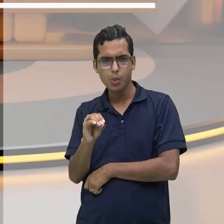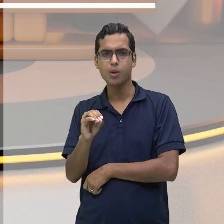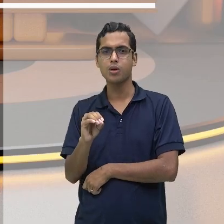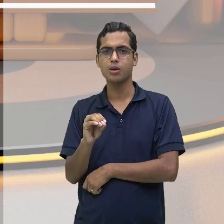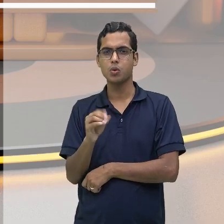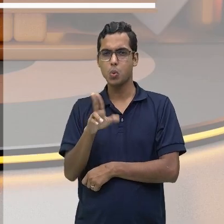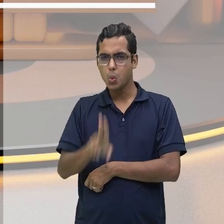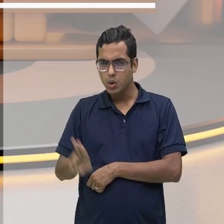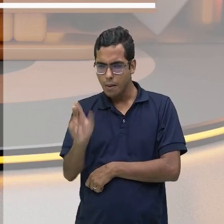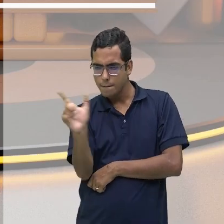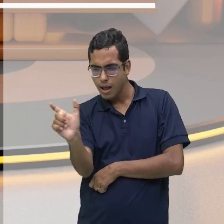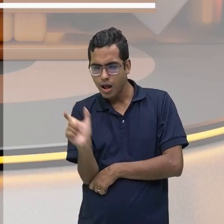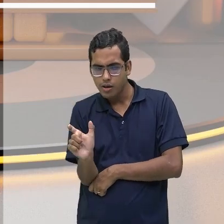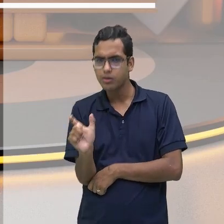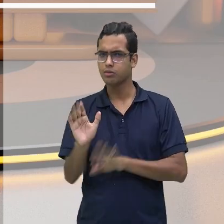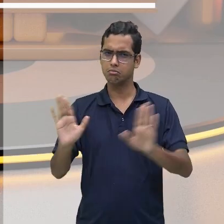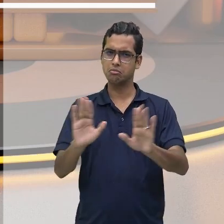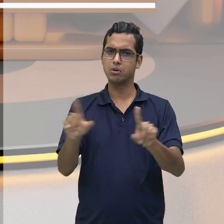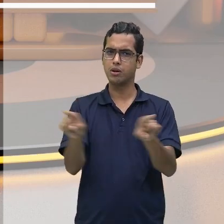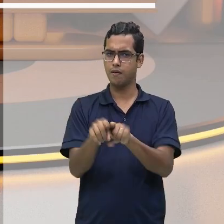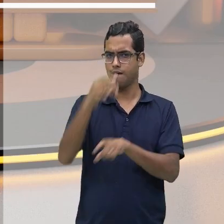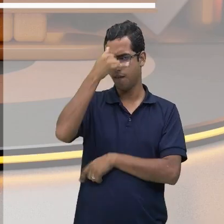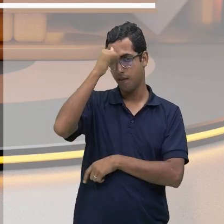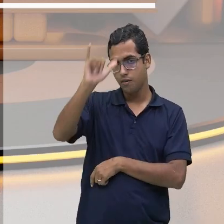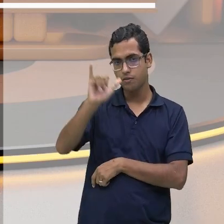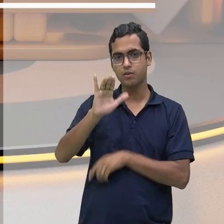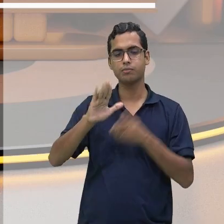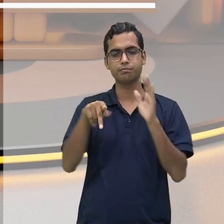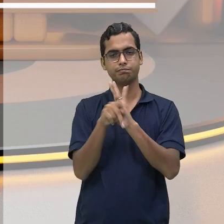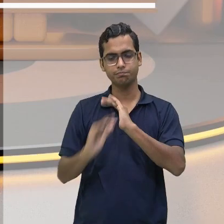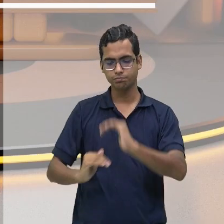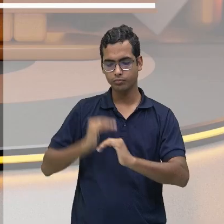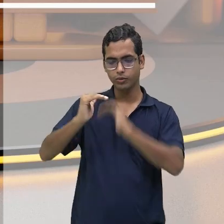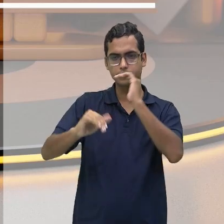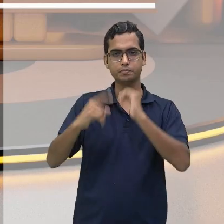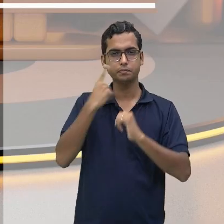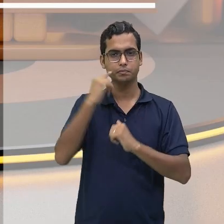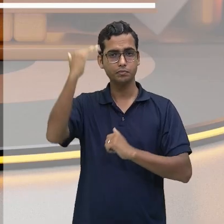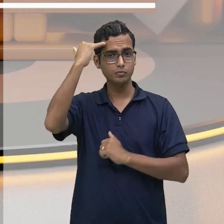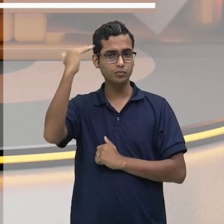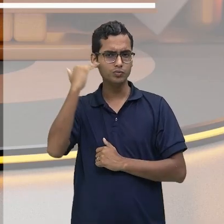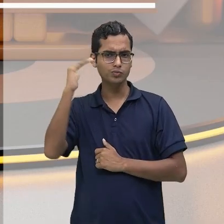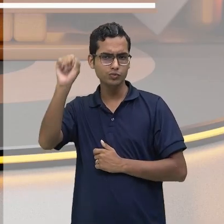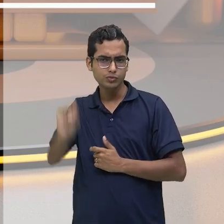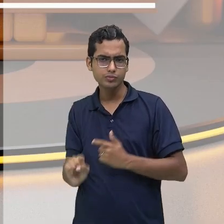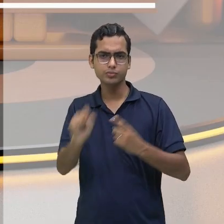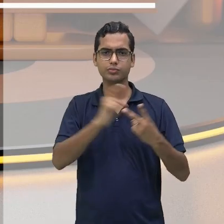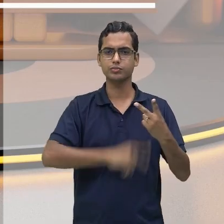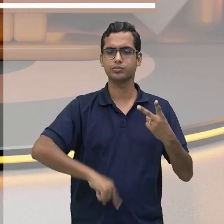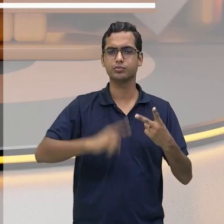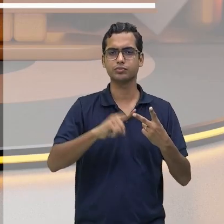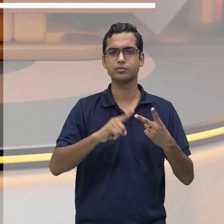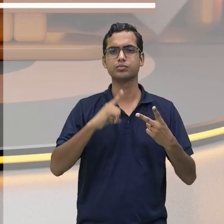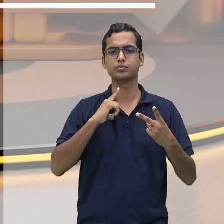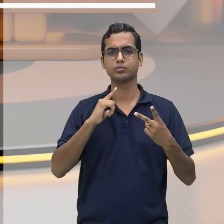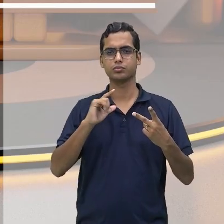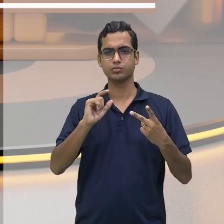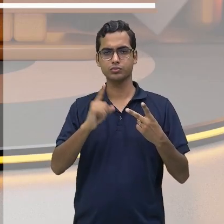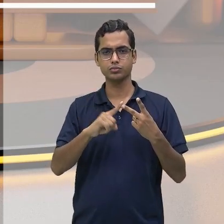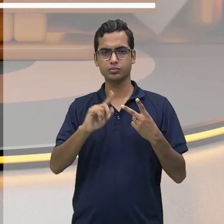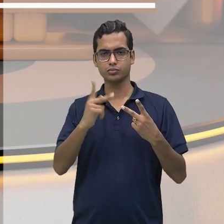gente observando o desenvolvimento da Coreia do Sul, Hong Kong, né, Taiwan e